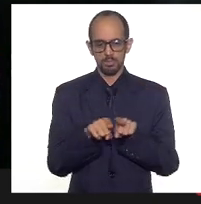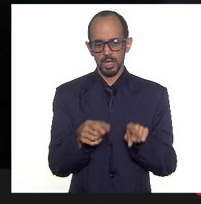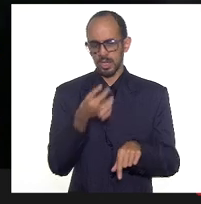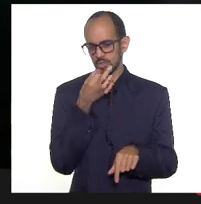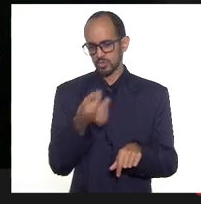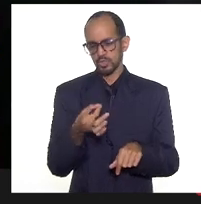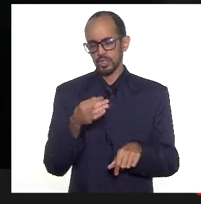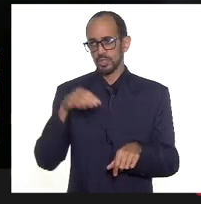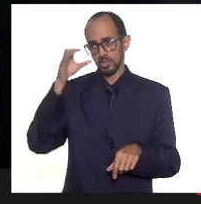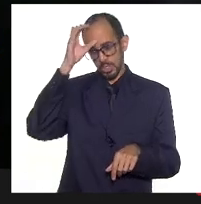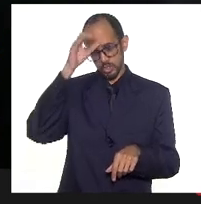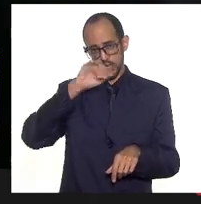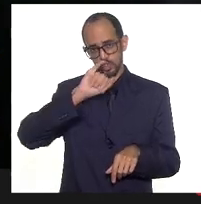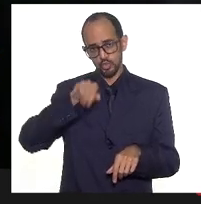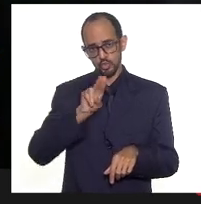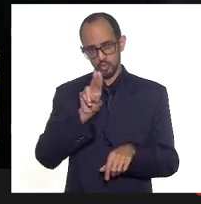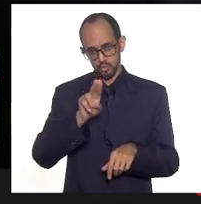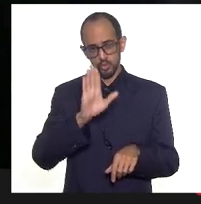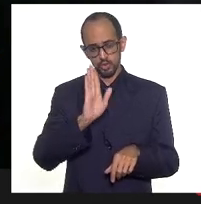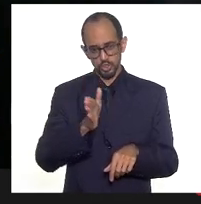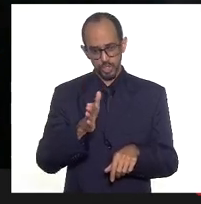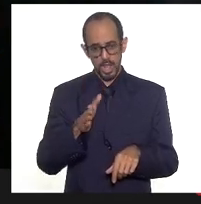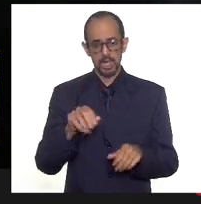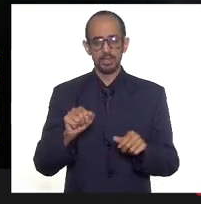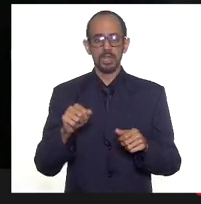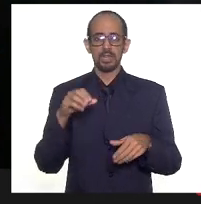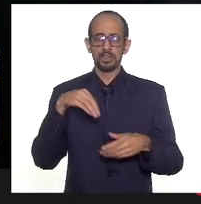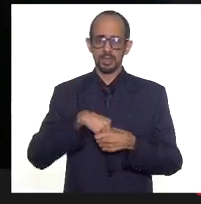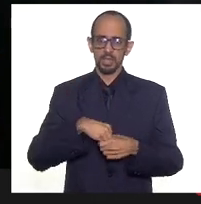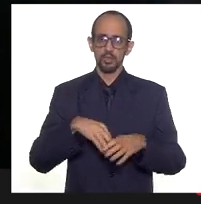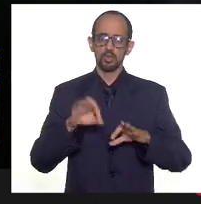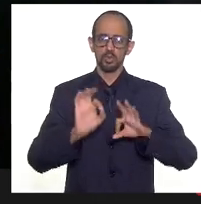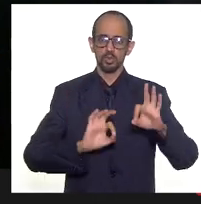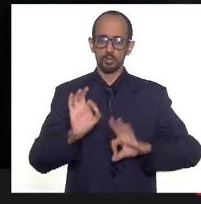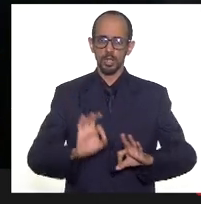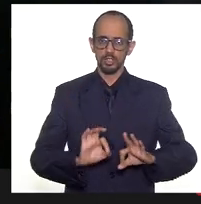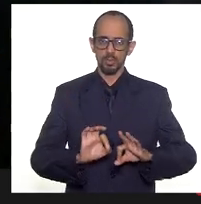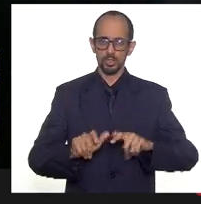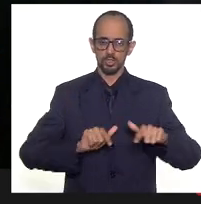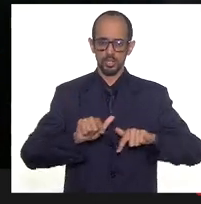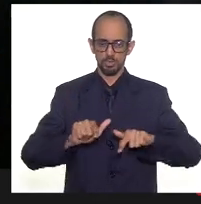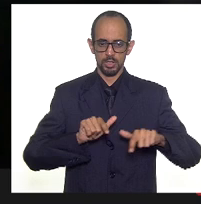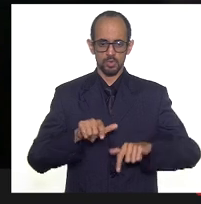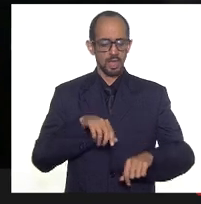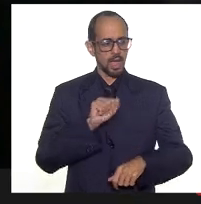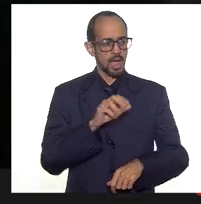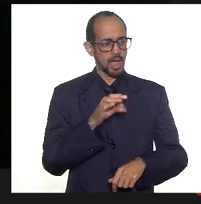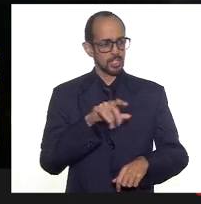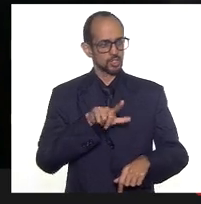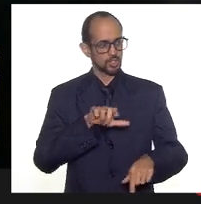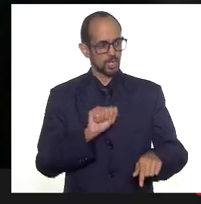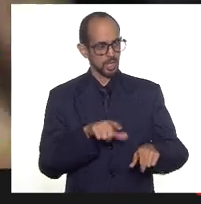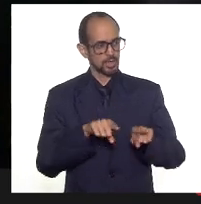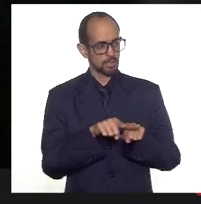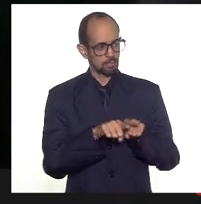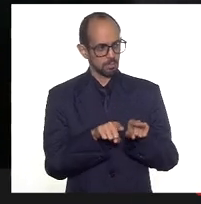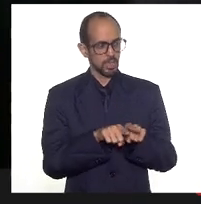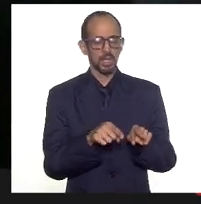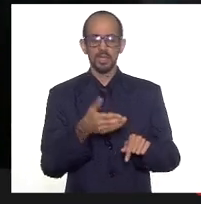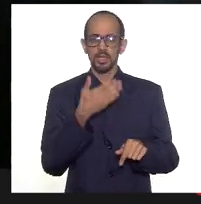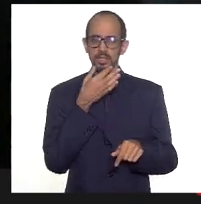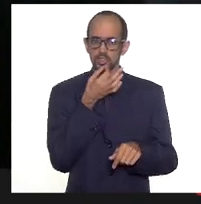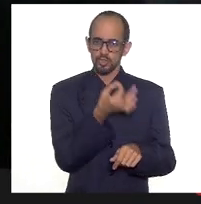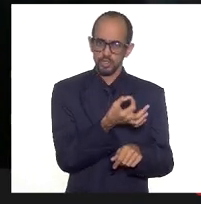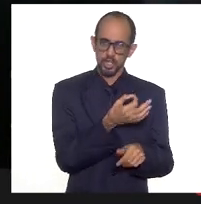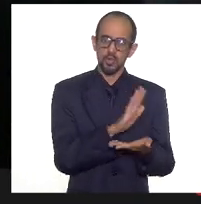Ju fez já faz parte do plano de trabalho. O deputado Átila Nunes também fez algumas